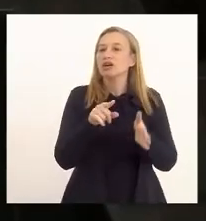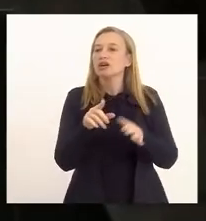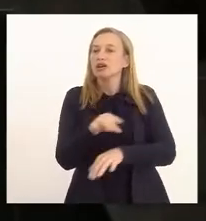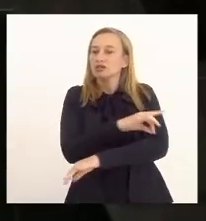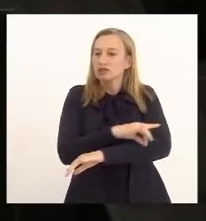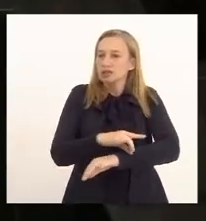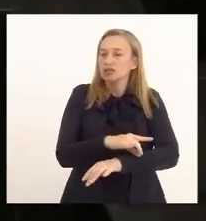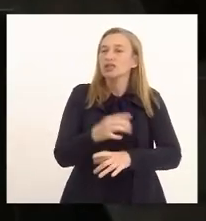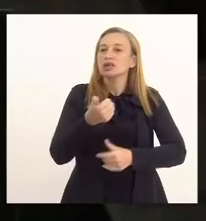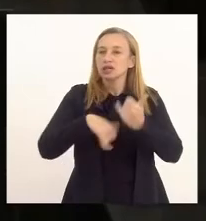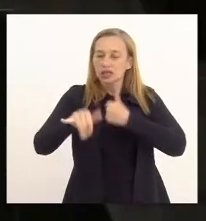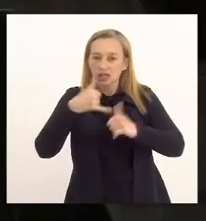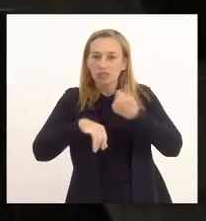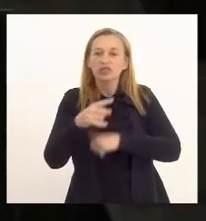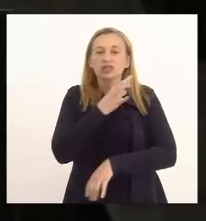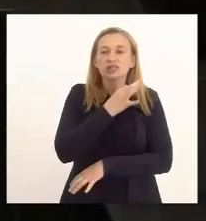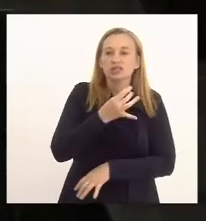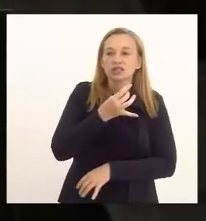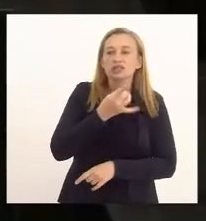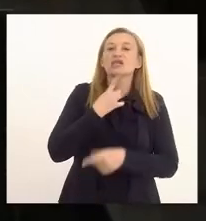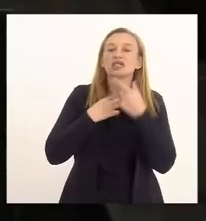pela faculdade e demandadas